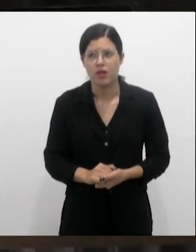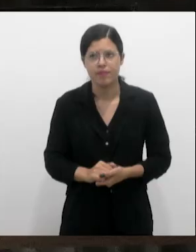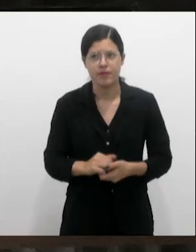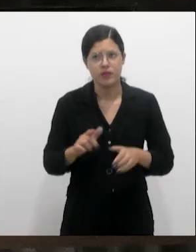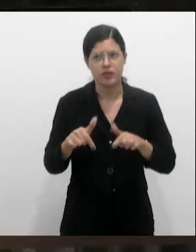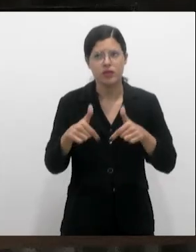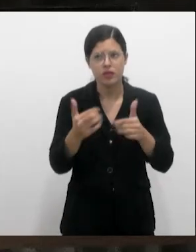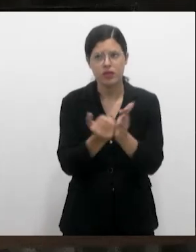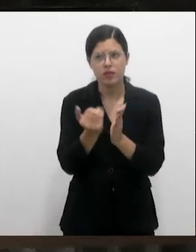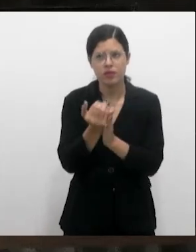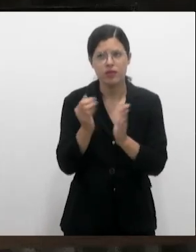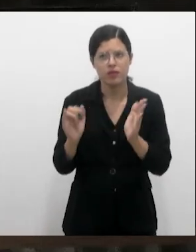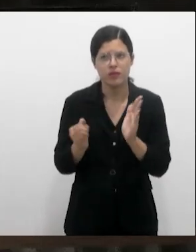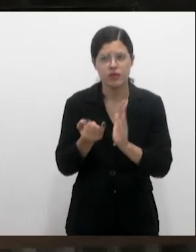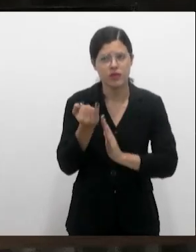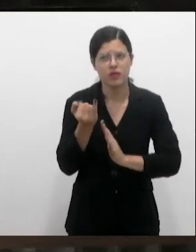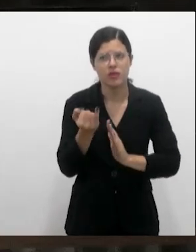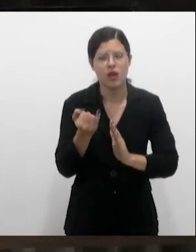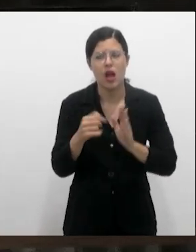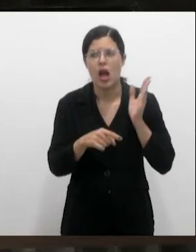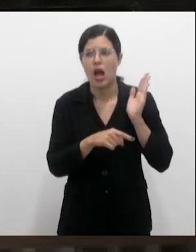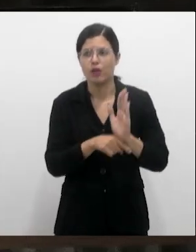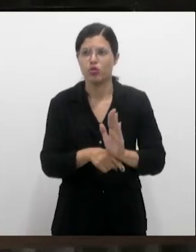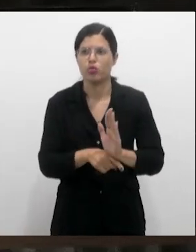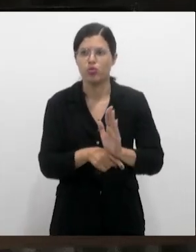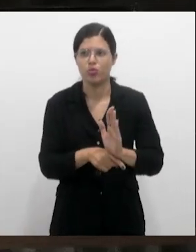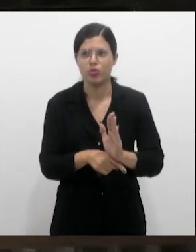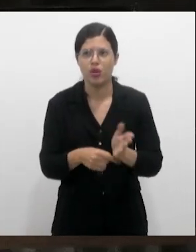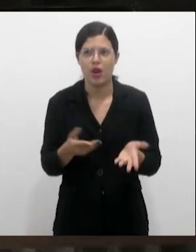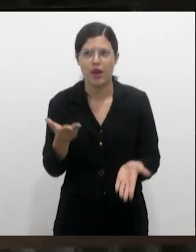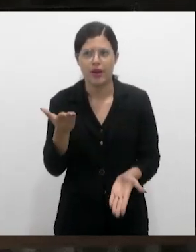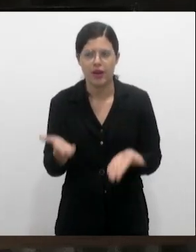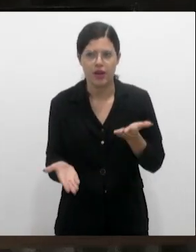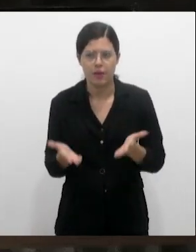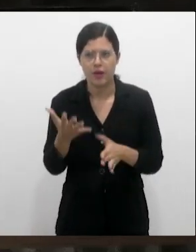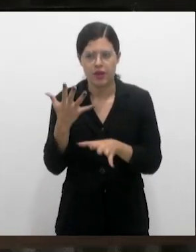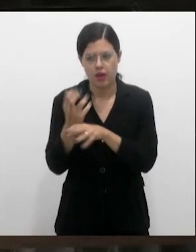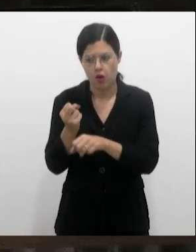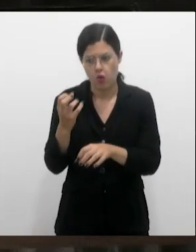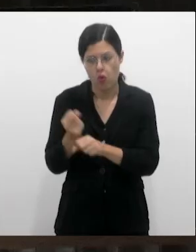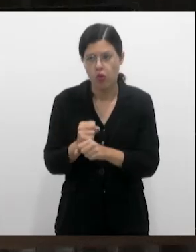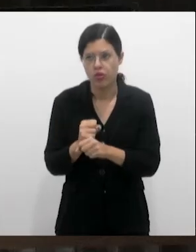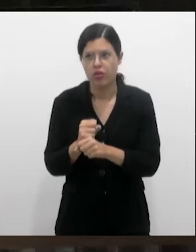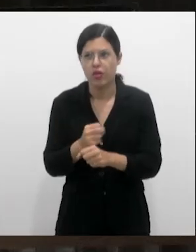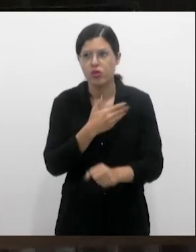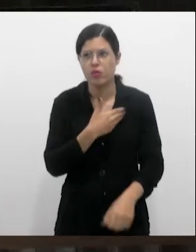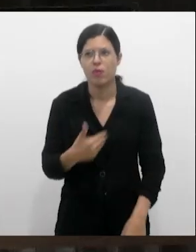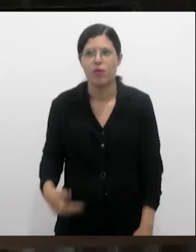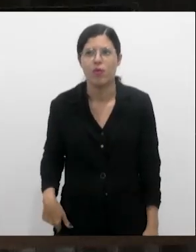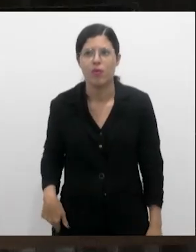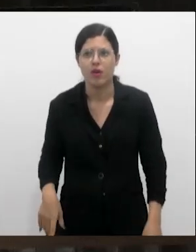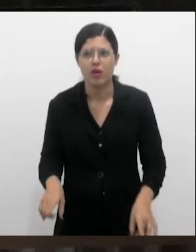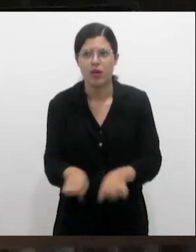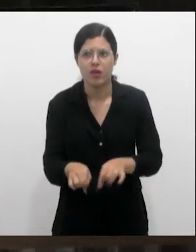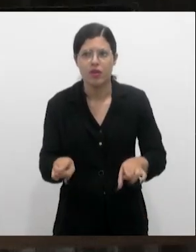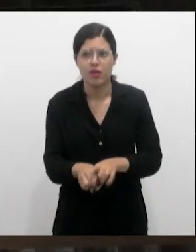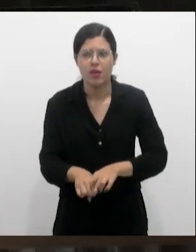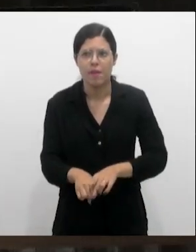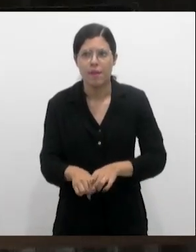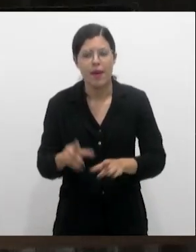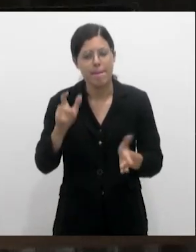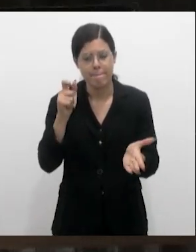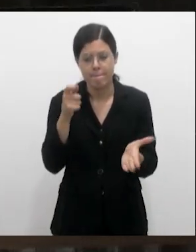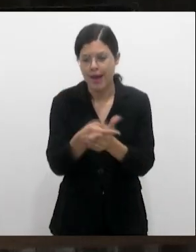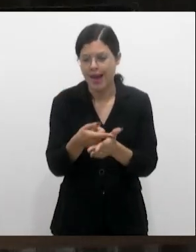impostos, segundo o Planalto, ajudam a equilibrar as contas públicas e a bancar. Você sabe o que é